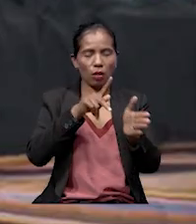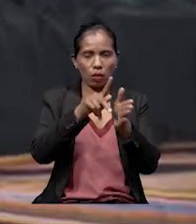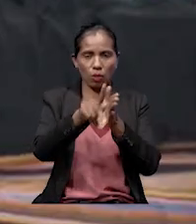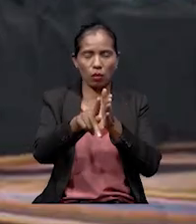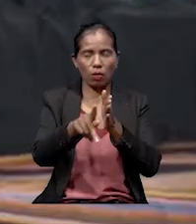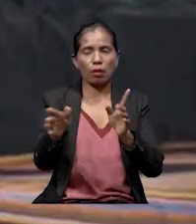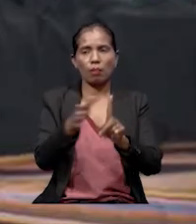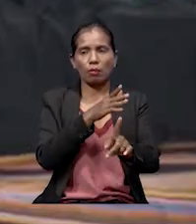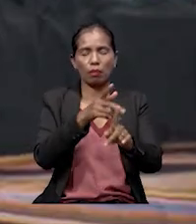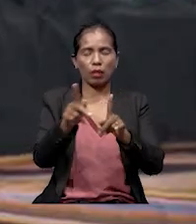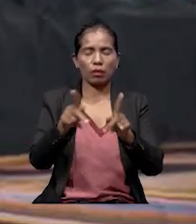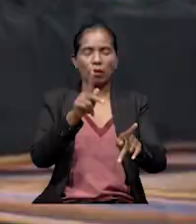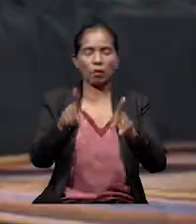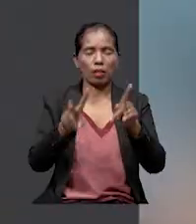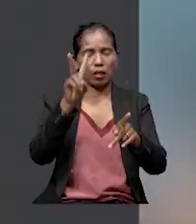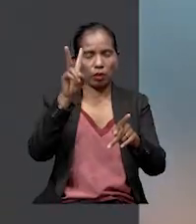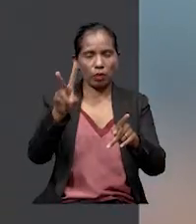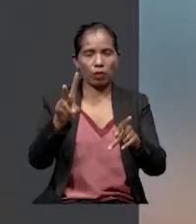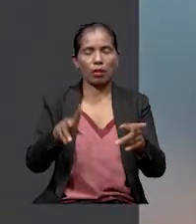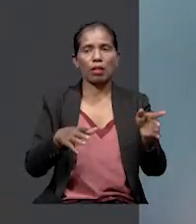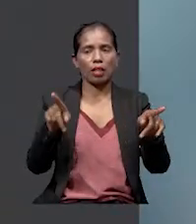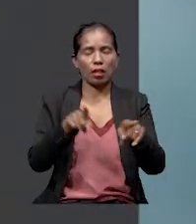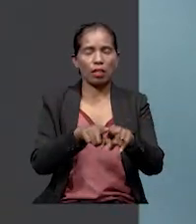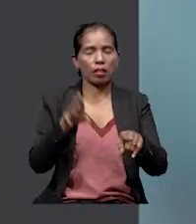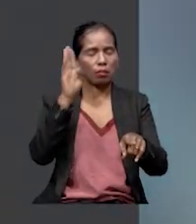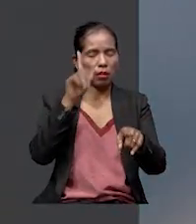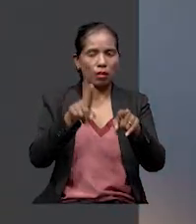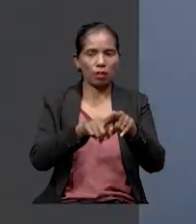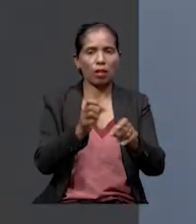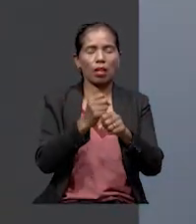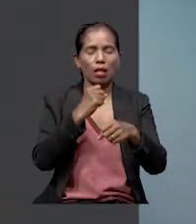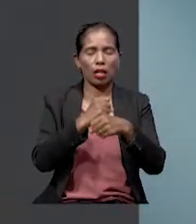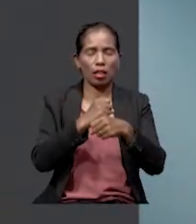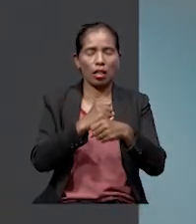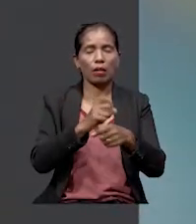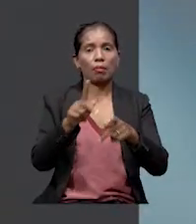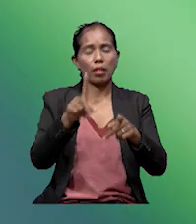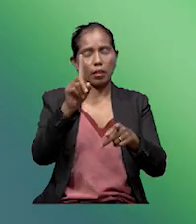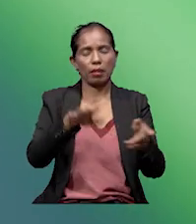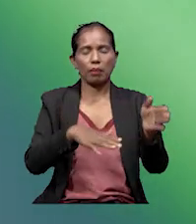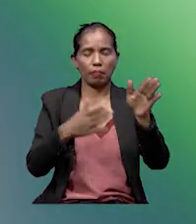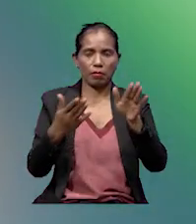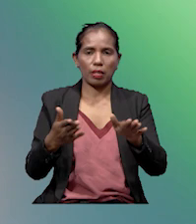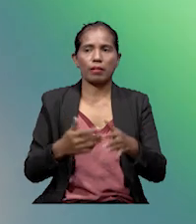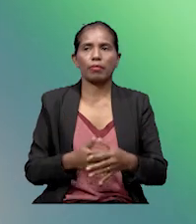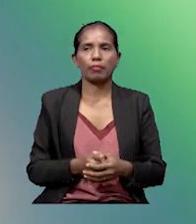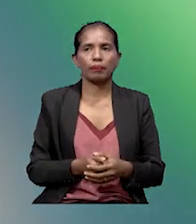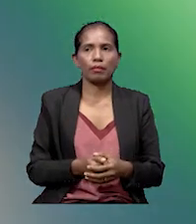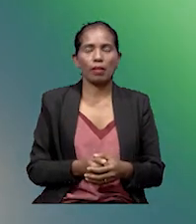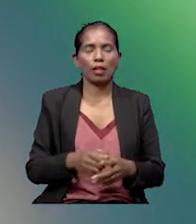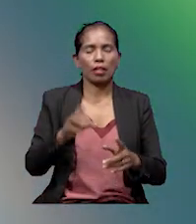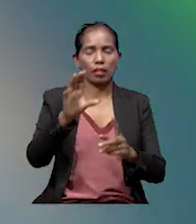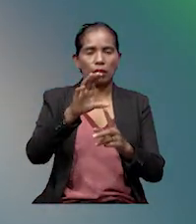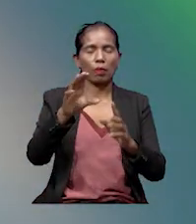agressão físico para cidadão Nainroa no dar mão alim. Nebe resulta Zulia Amaral Mate no Marcos Amaral Canek. Comandante